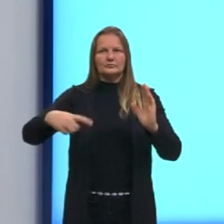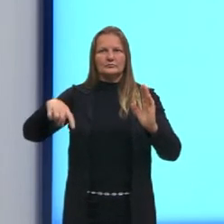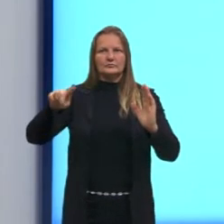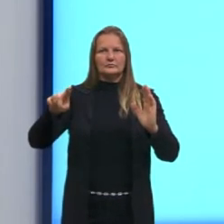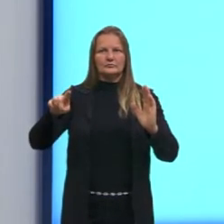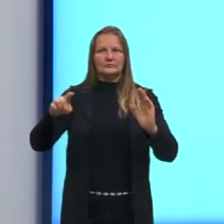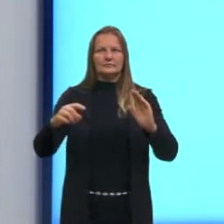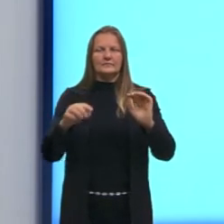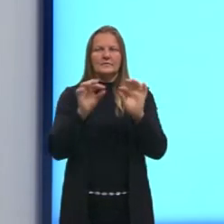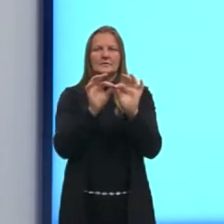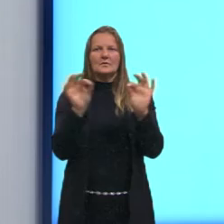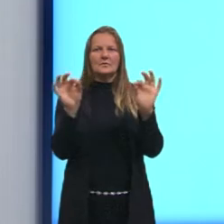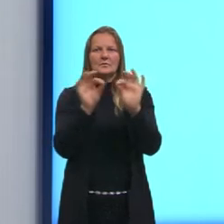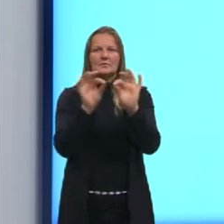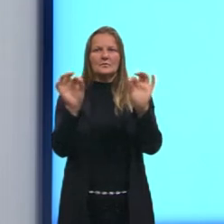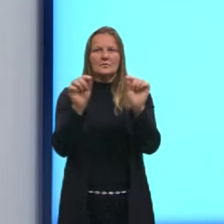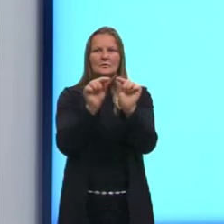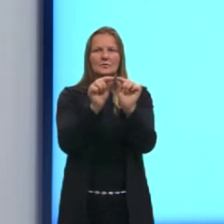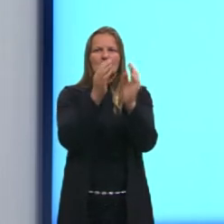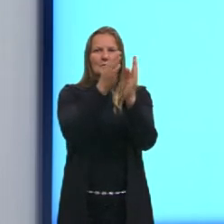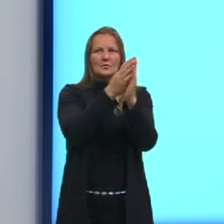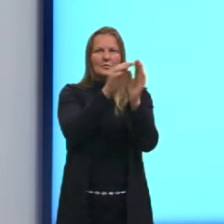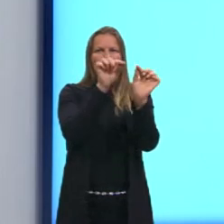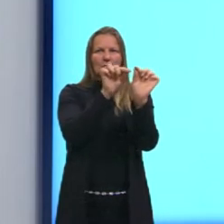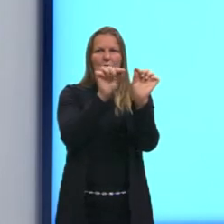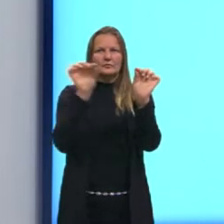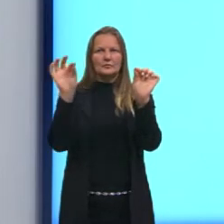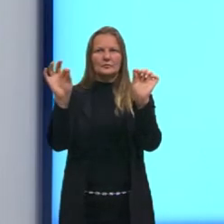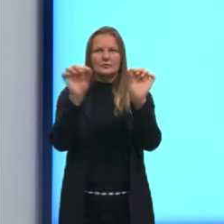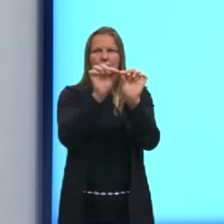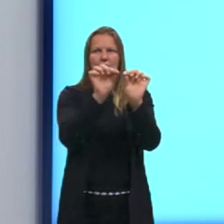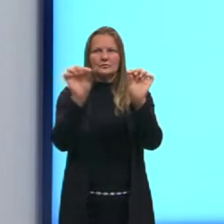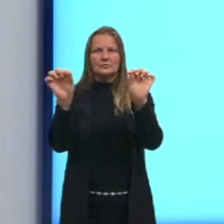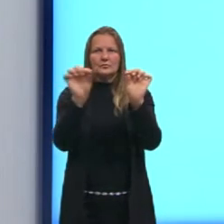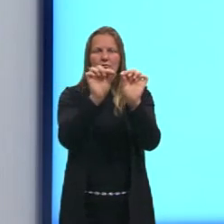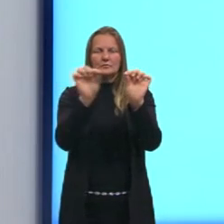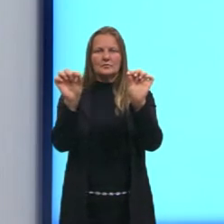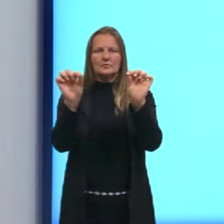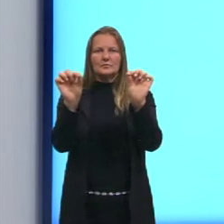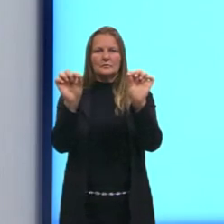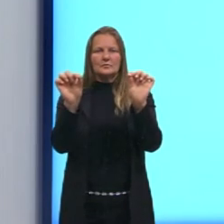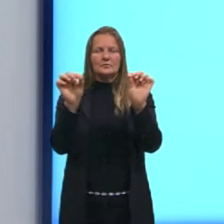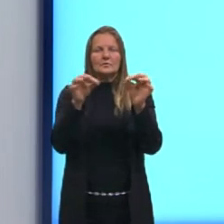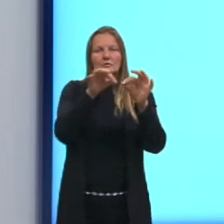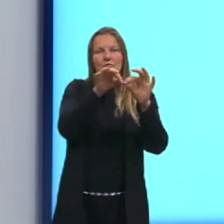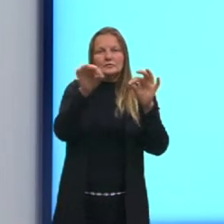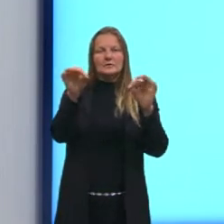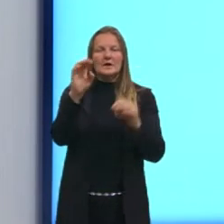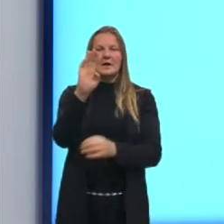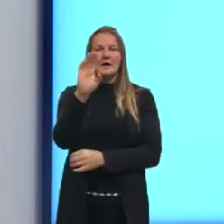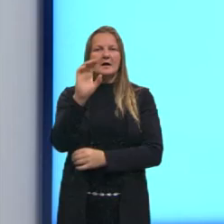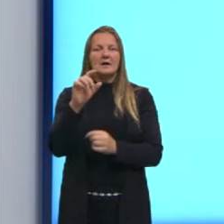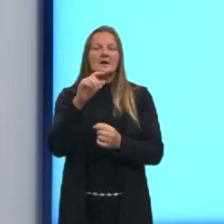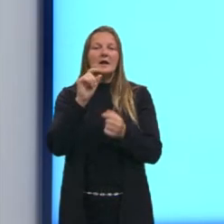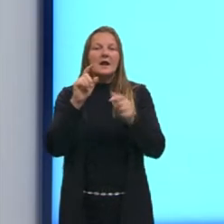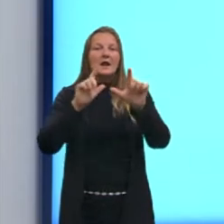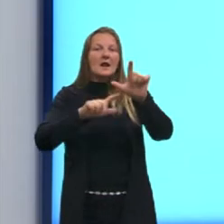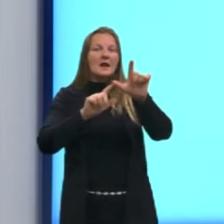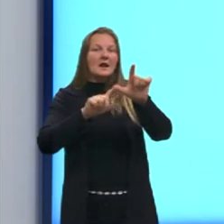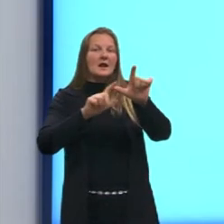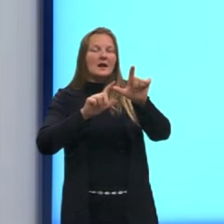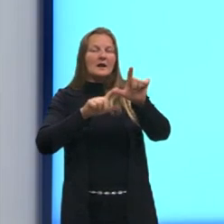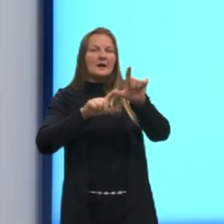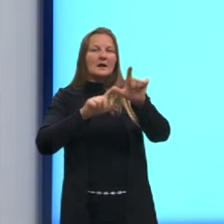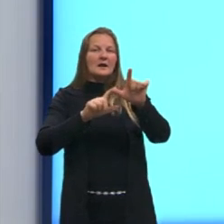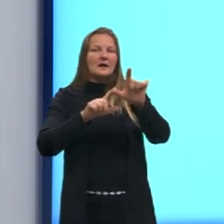diferença aqui, esse espaço daqui até aqui a gente chama de comprimento de onda, que é o nosso lambda, que a gente viu nas últimas